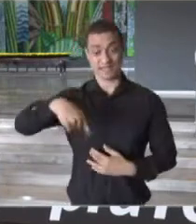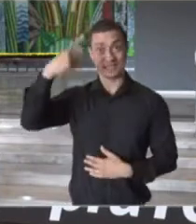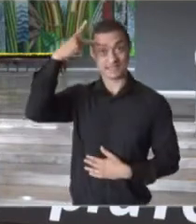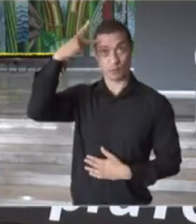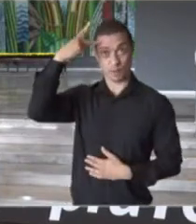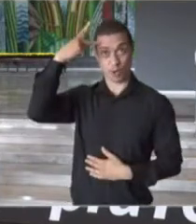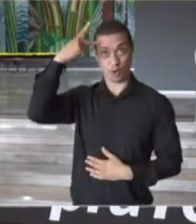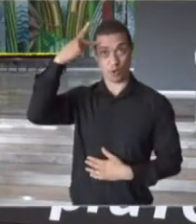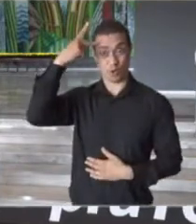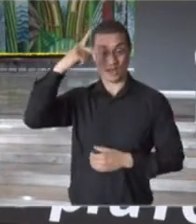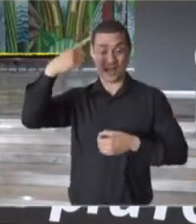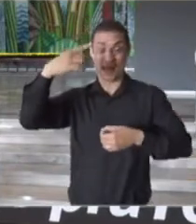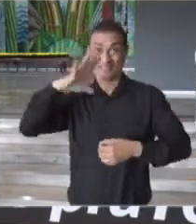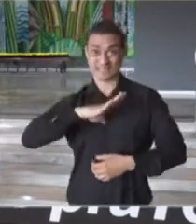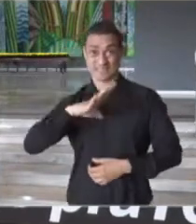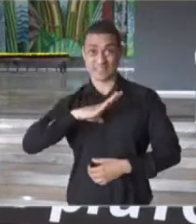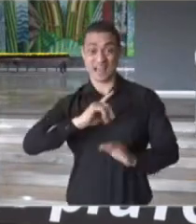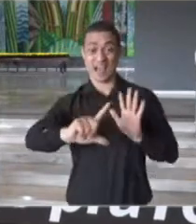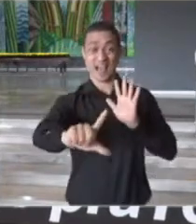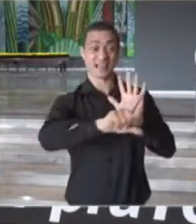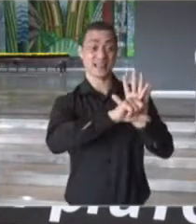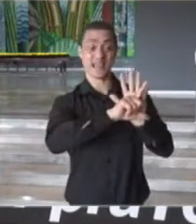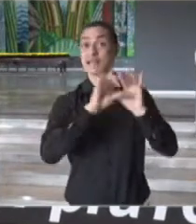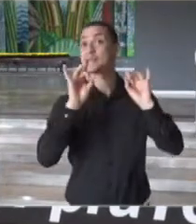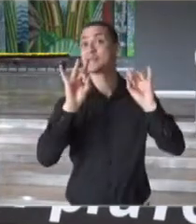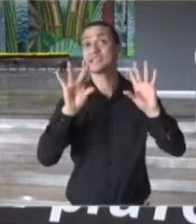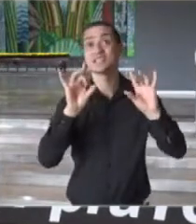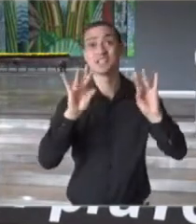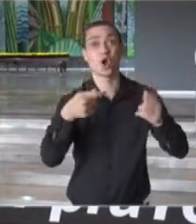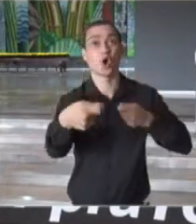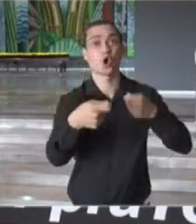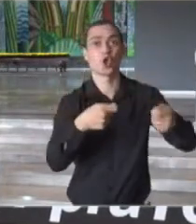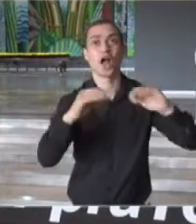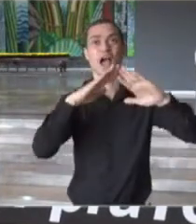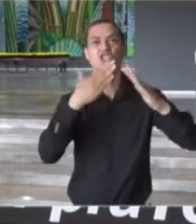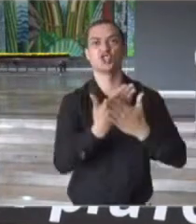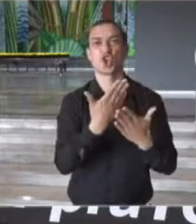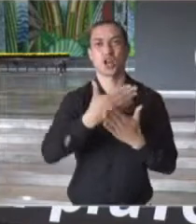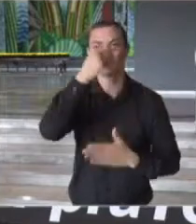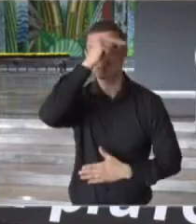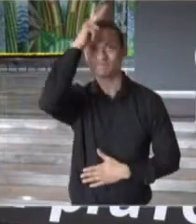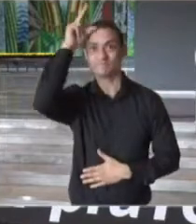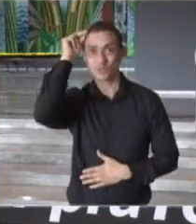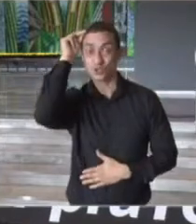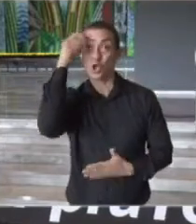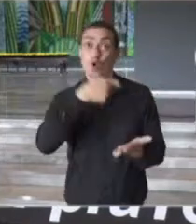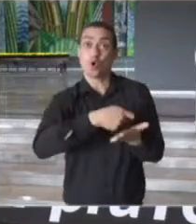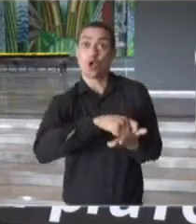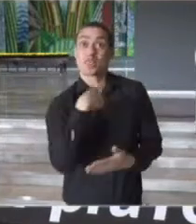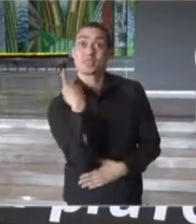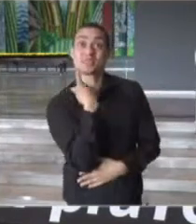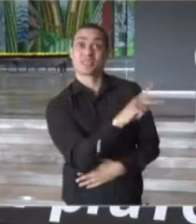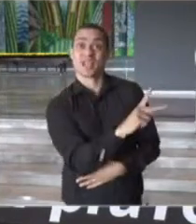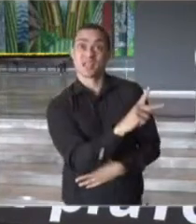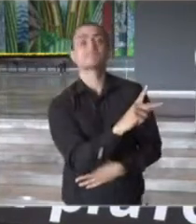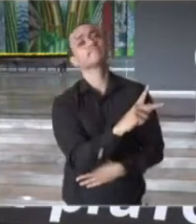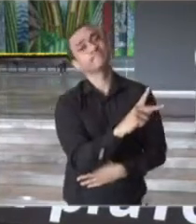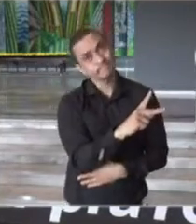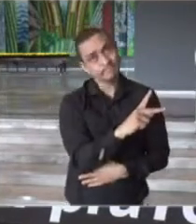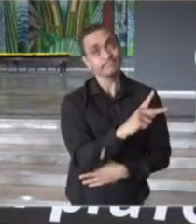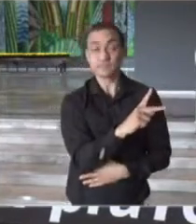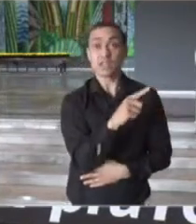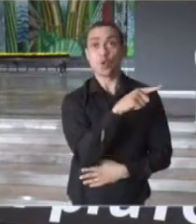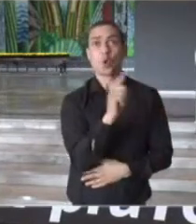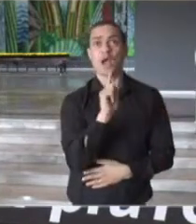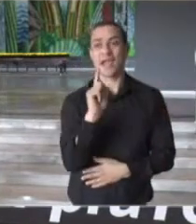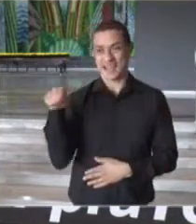lei específica que regula a rede municipal, inclusive sobre a obrigatoriedade. Portanto, para a rede municipal não